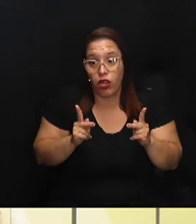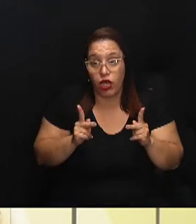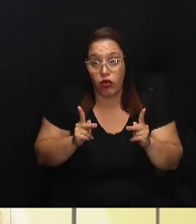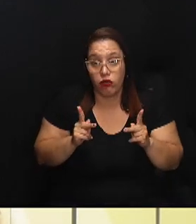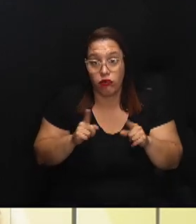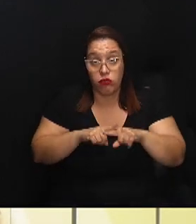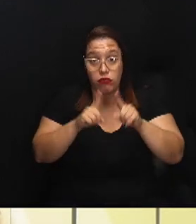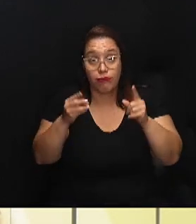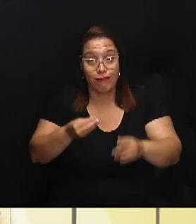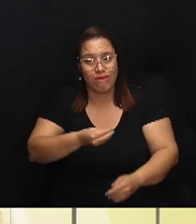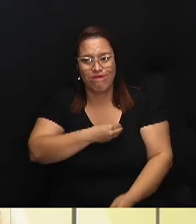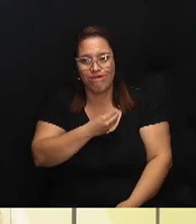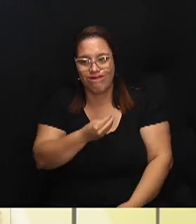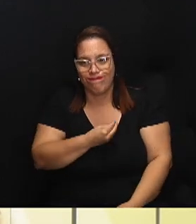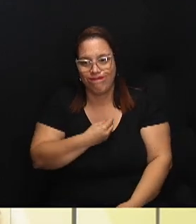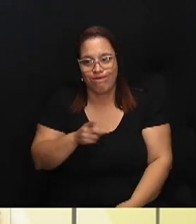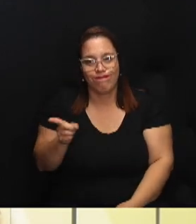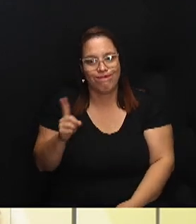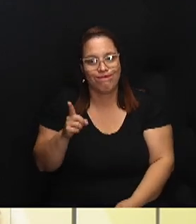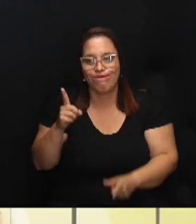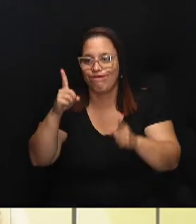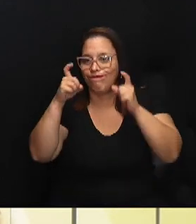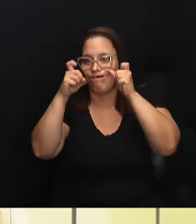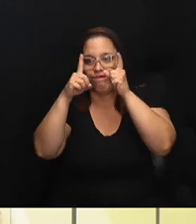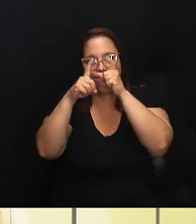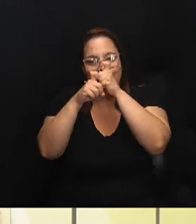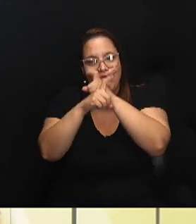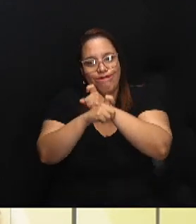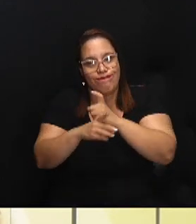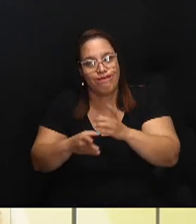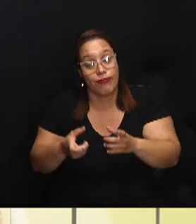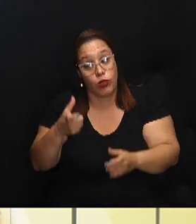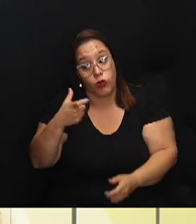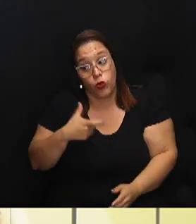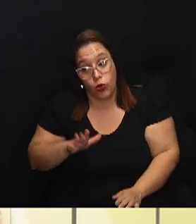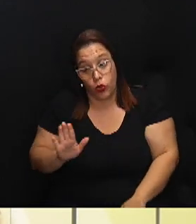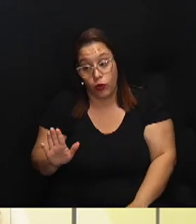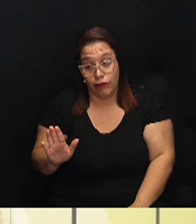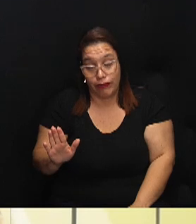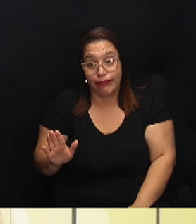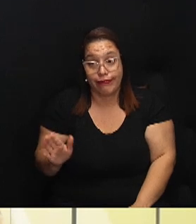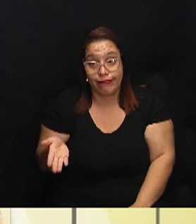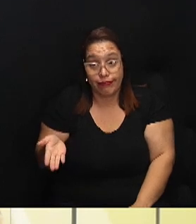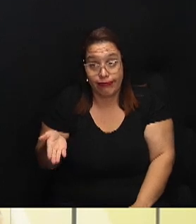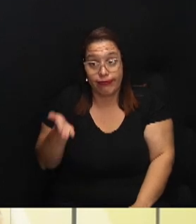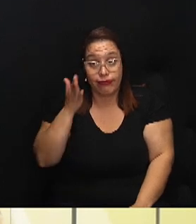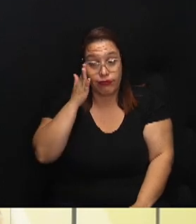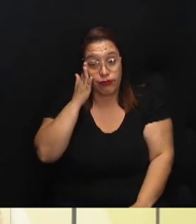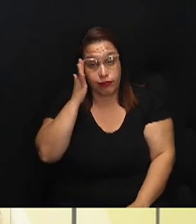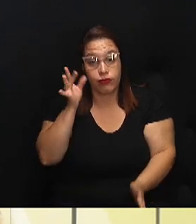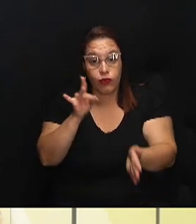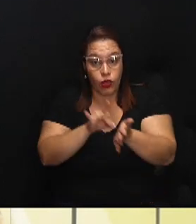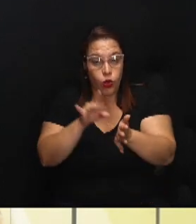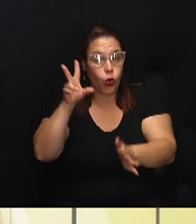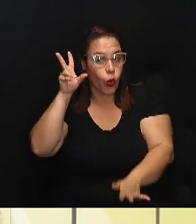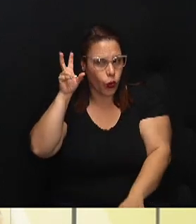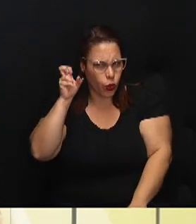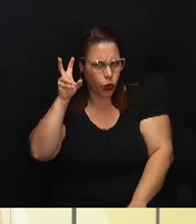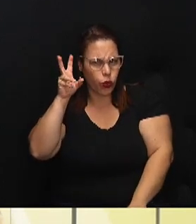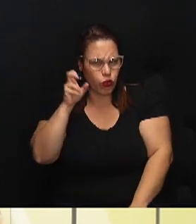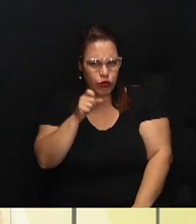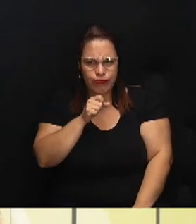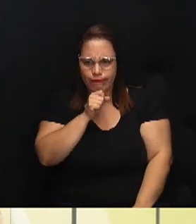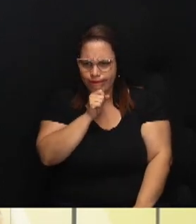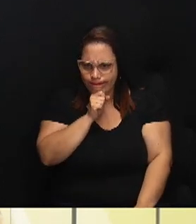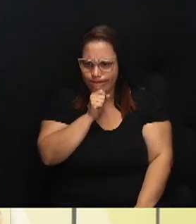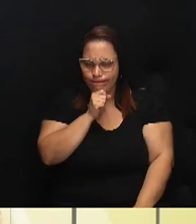quem está vivenciando, não, ela está com dificuldades, né? São coisas dela. Então, para realmente ouvir, né, a pessoa